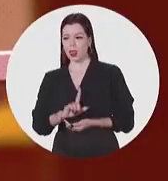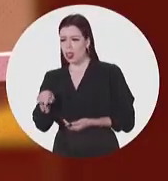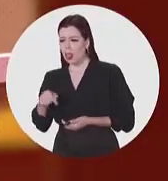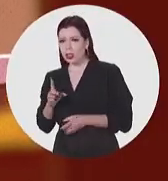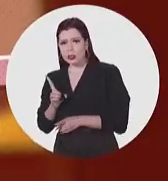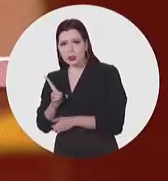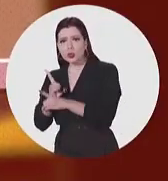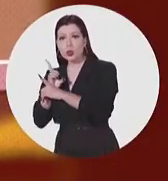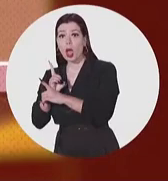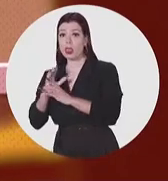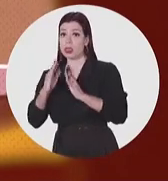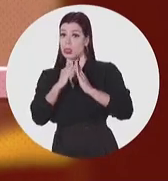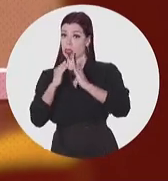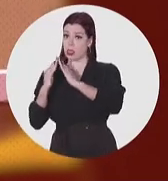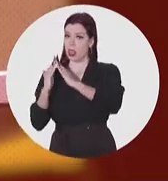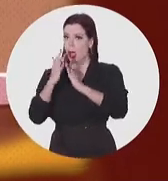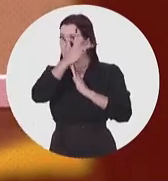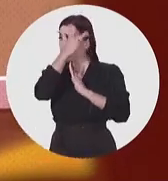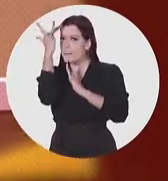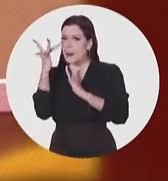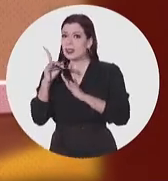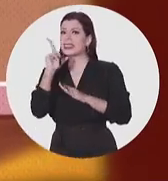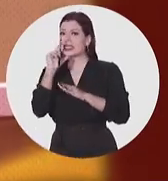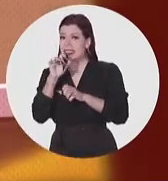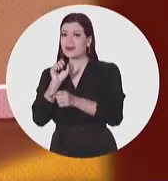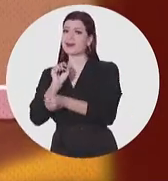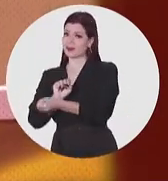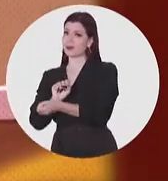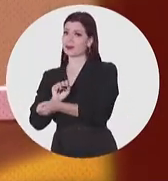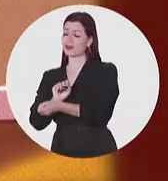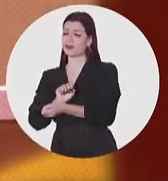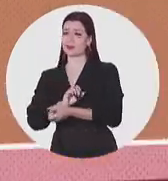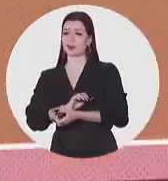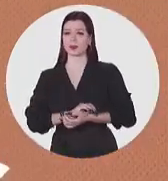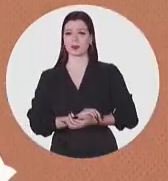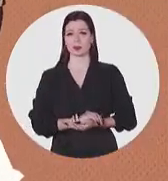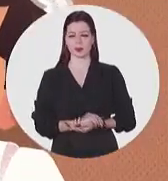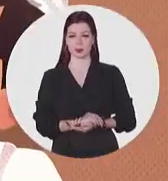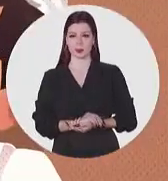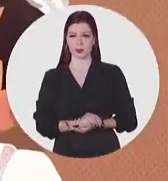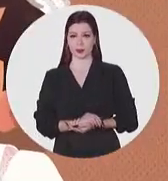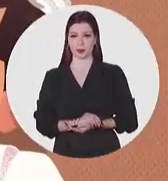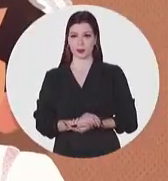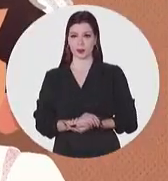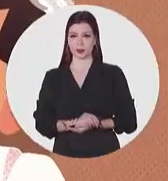Ele tem aparecido em casas de pessoas que acumulam água parada.